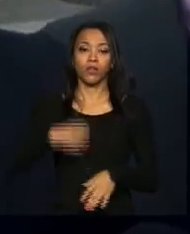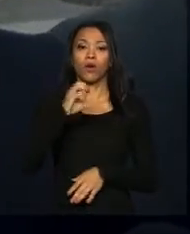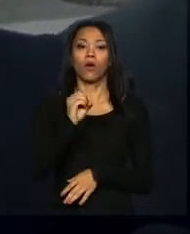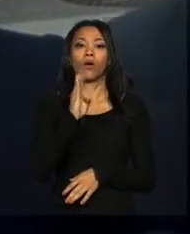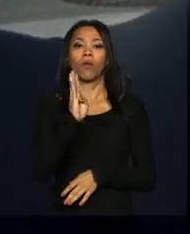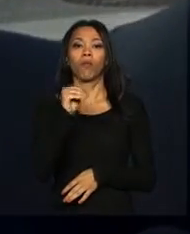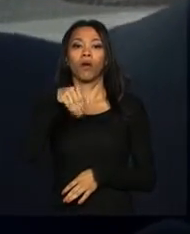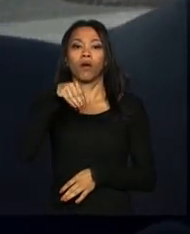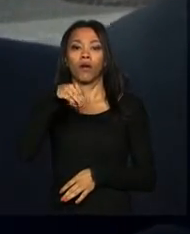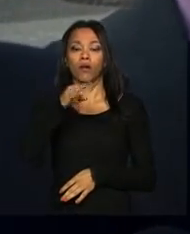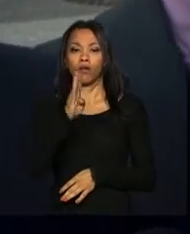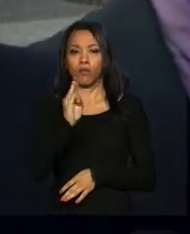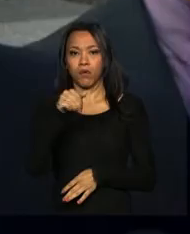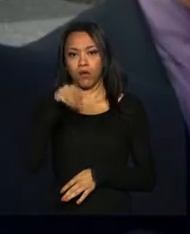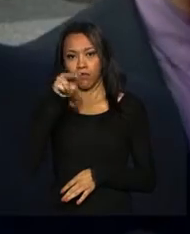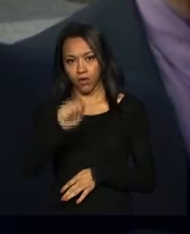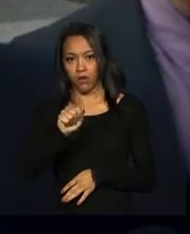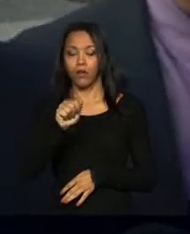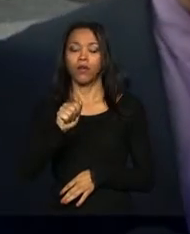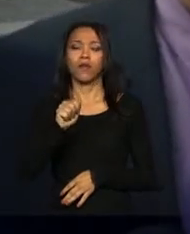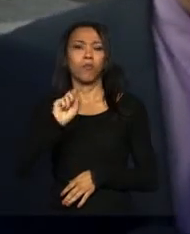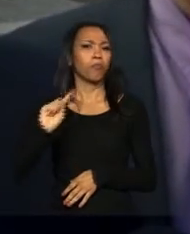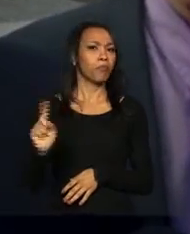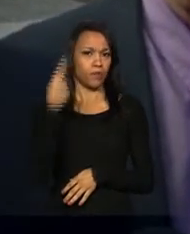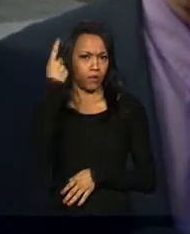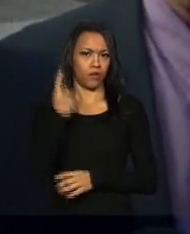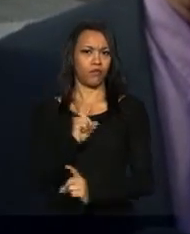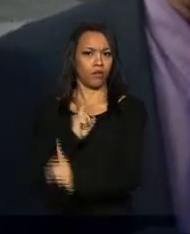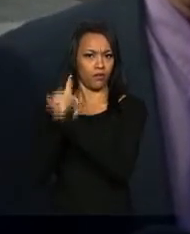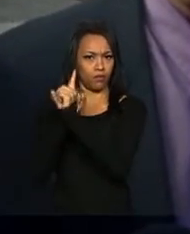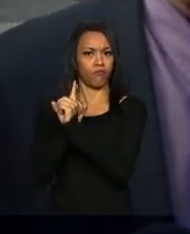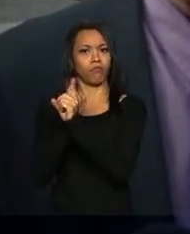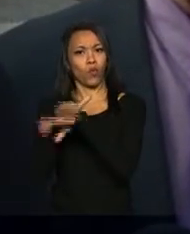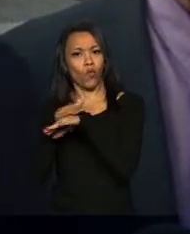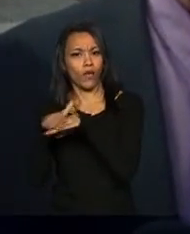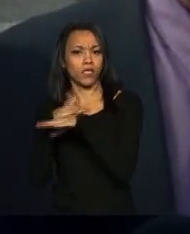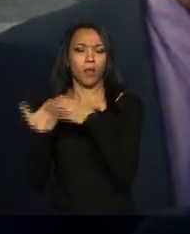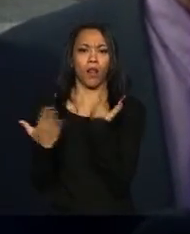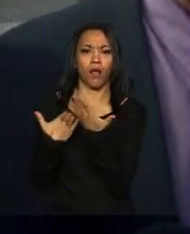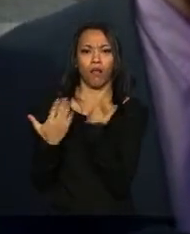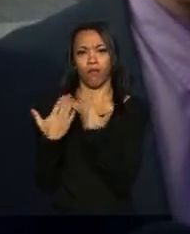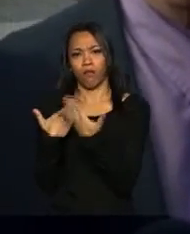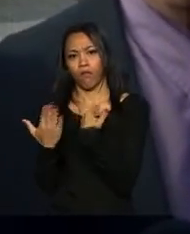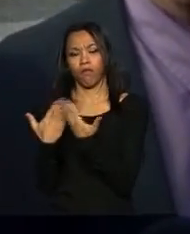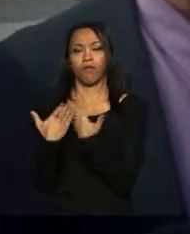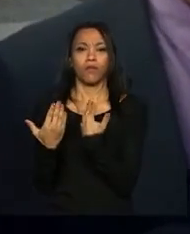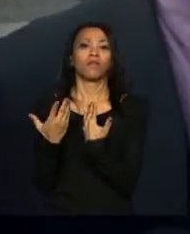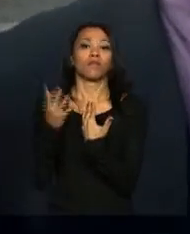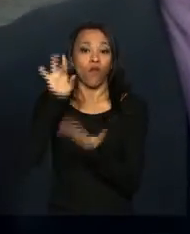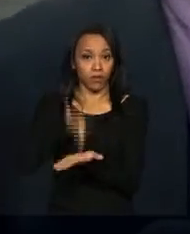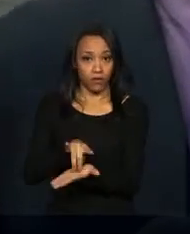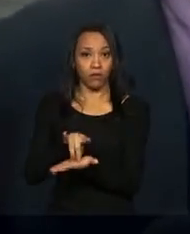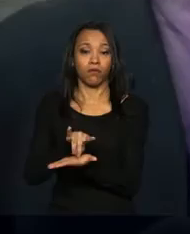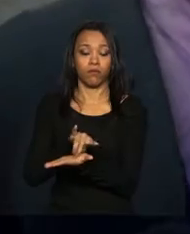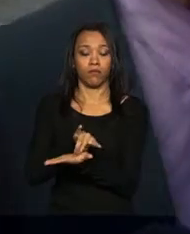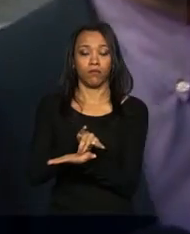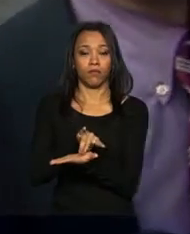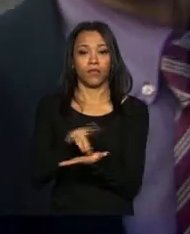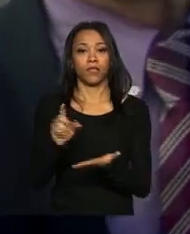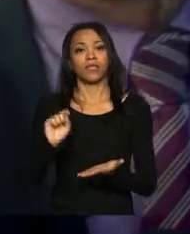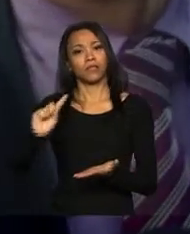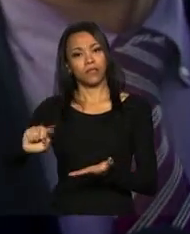e foi o primeiro compromisso, foi o primeiro passo dessa visita, a primeira parte oficial,